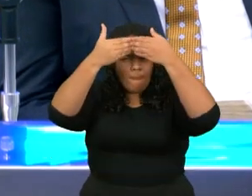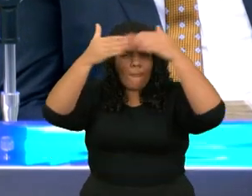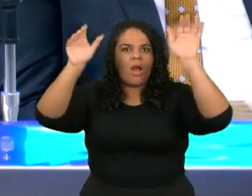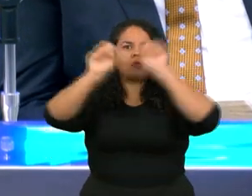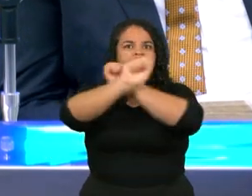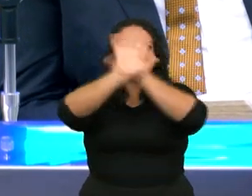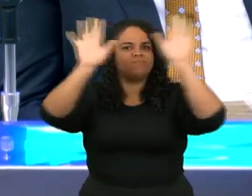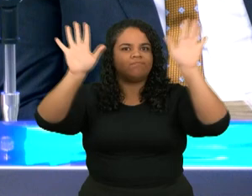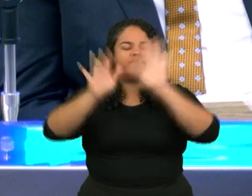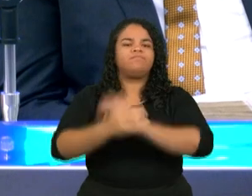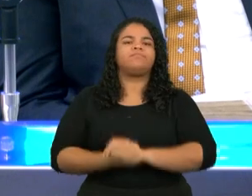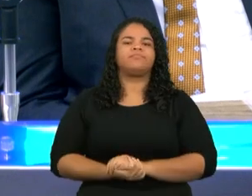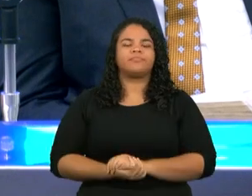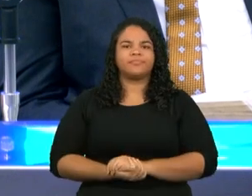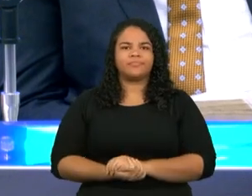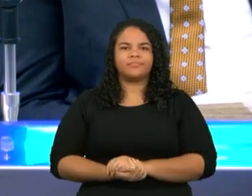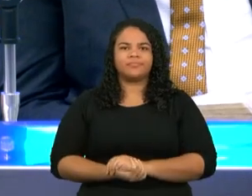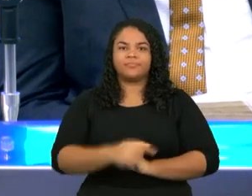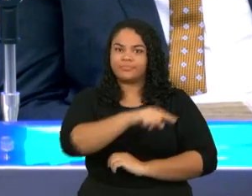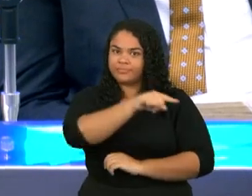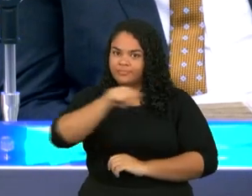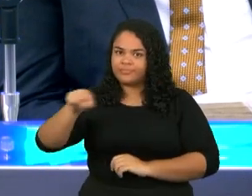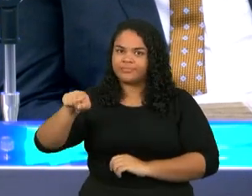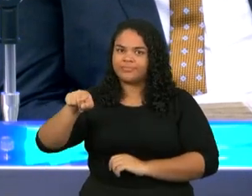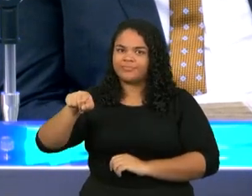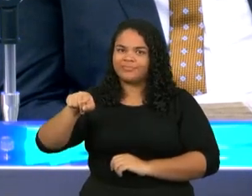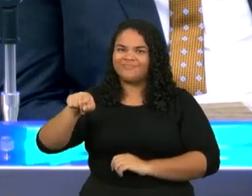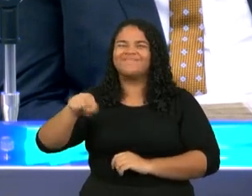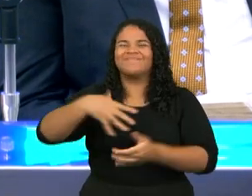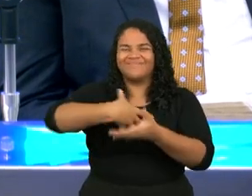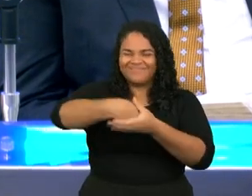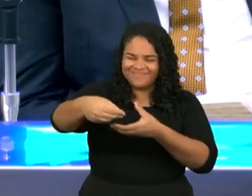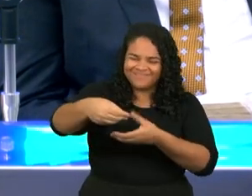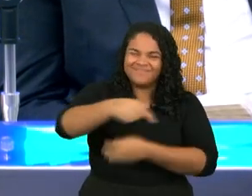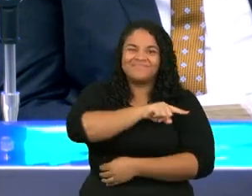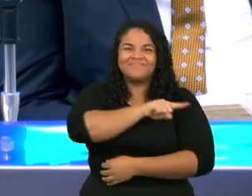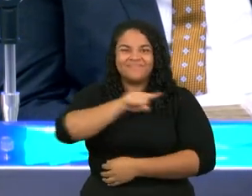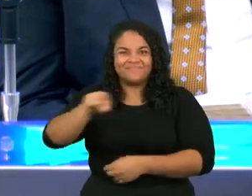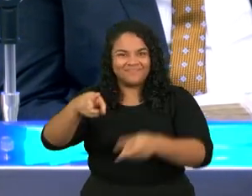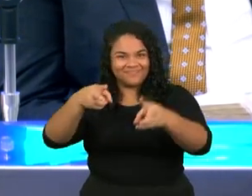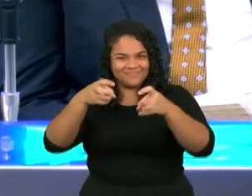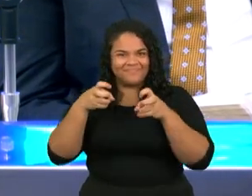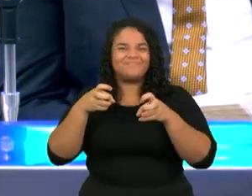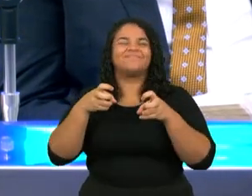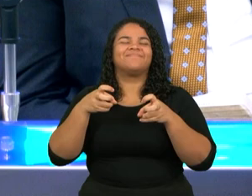portanto Verde repitam portanto Verde